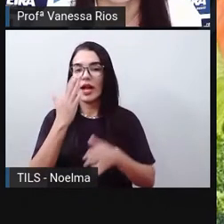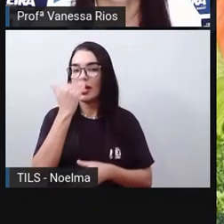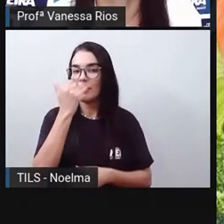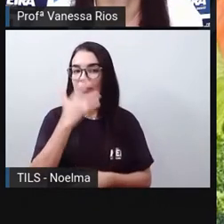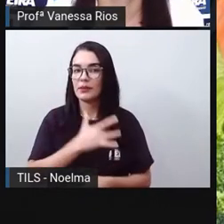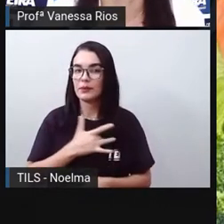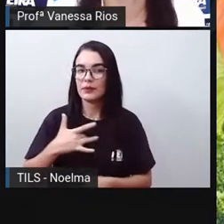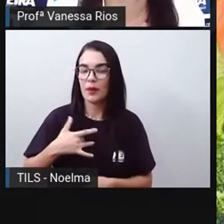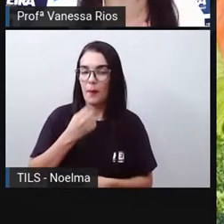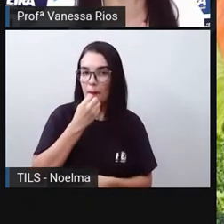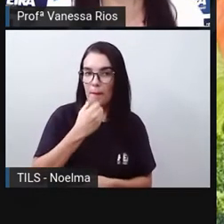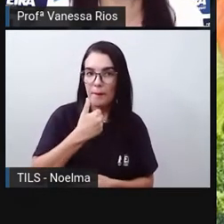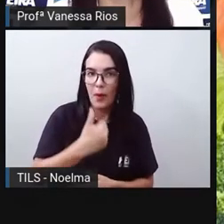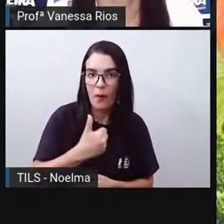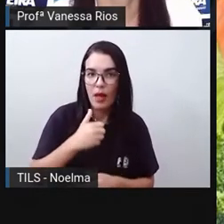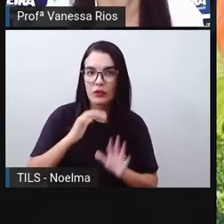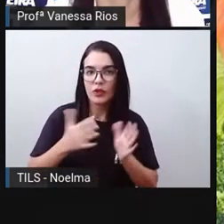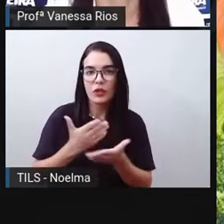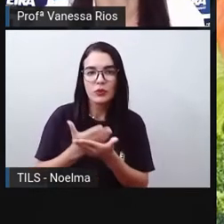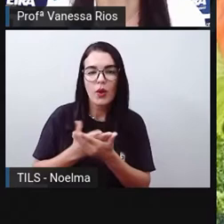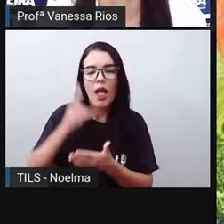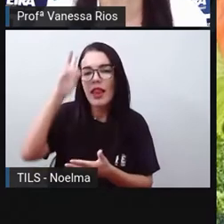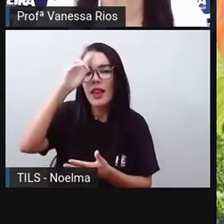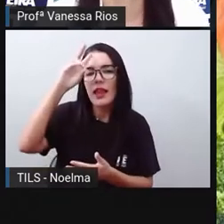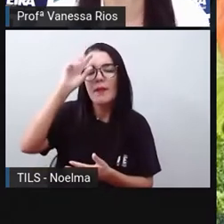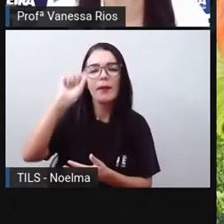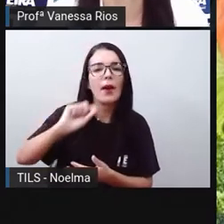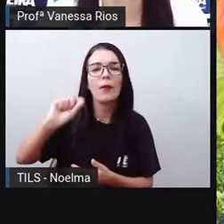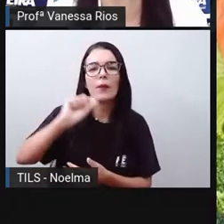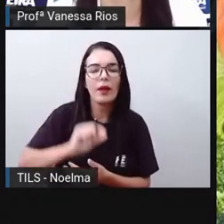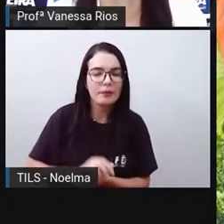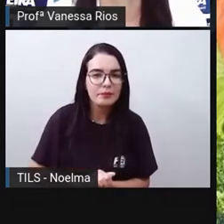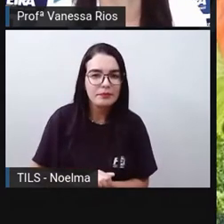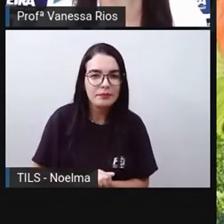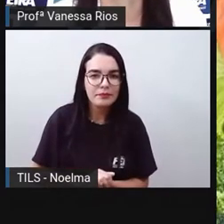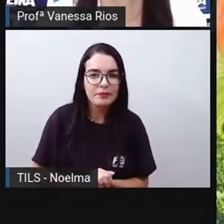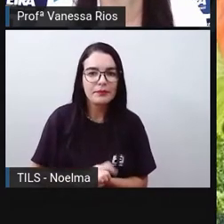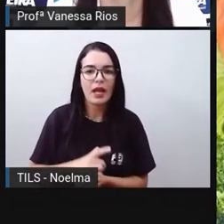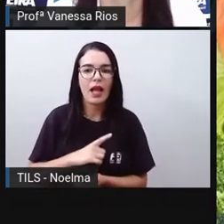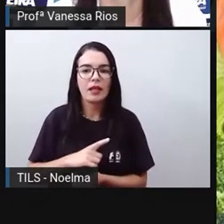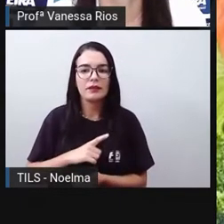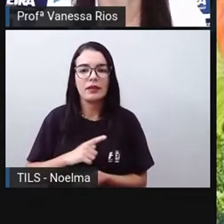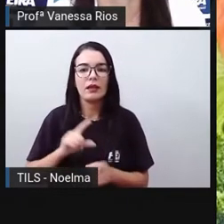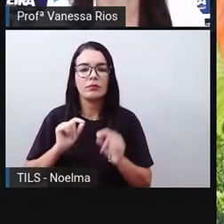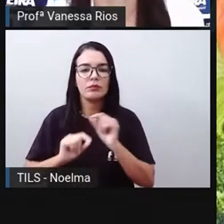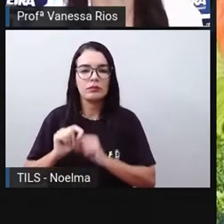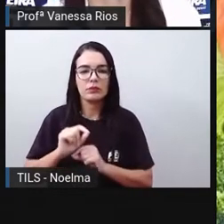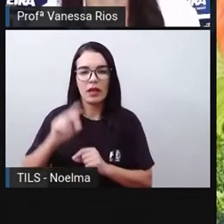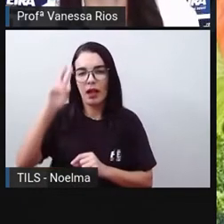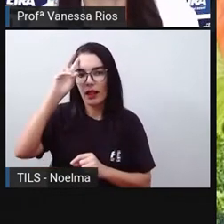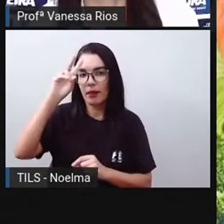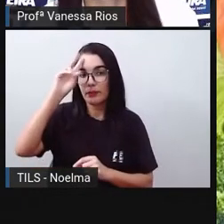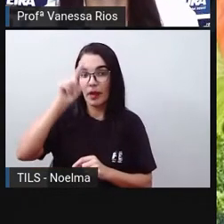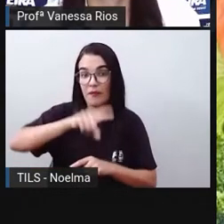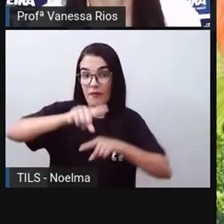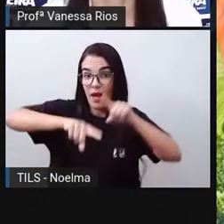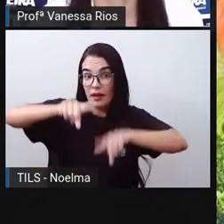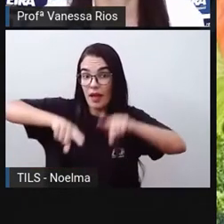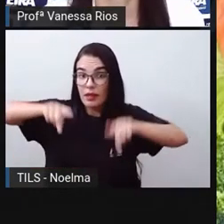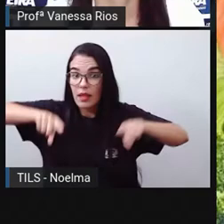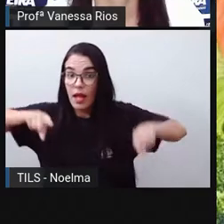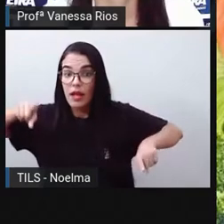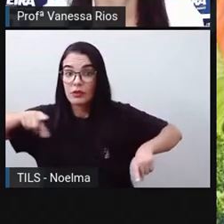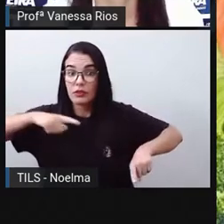sobre isso. A gente lembra que quando a gente fala em alimentação saudável, nós lembramos das variedades,